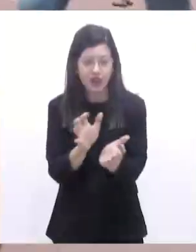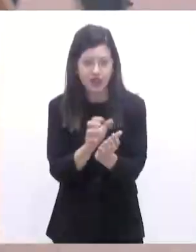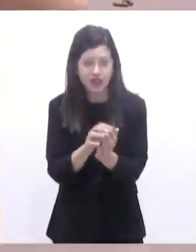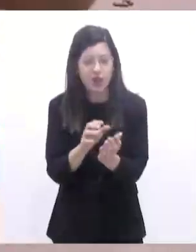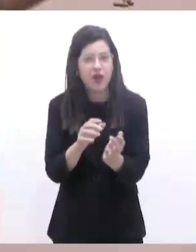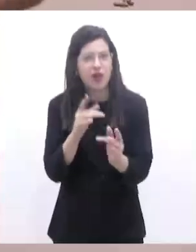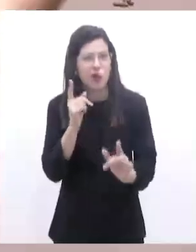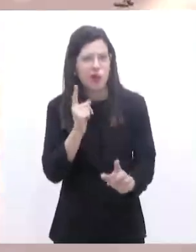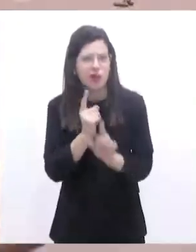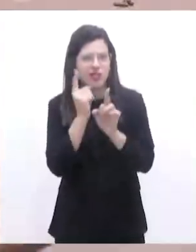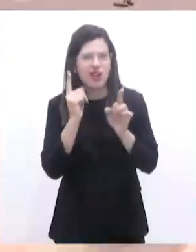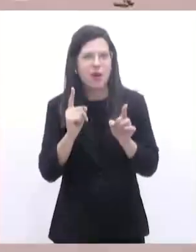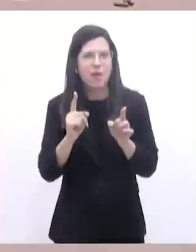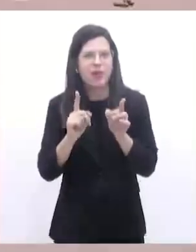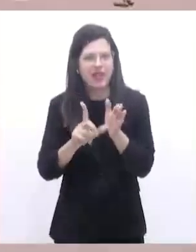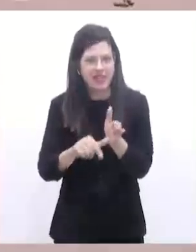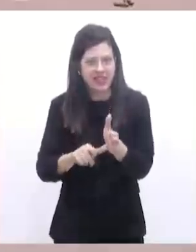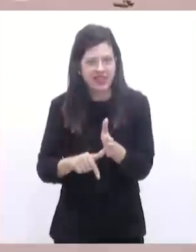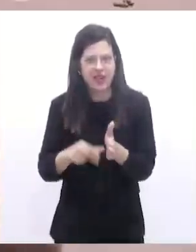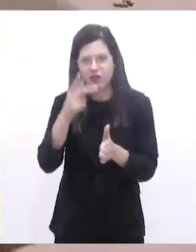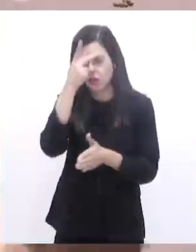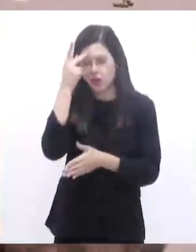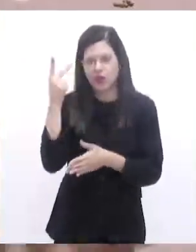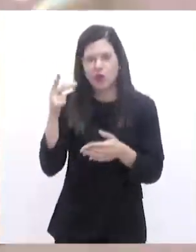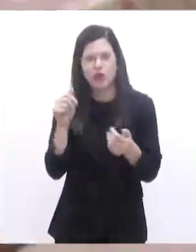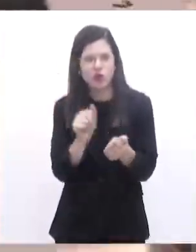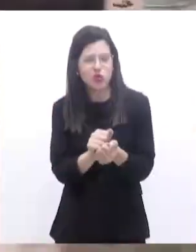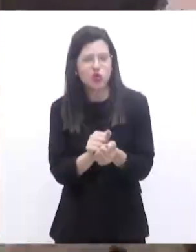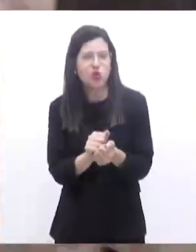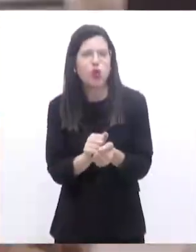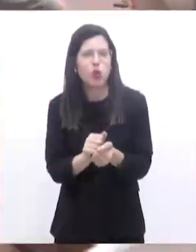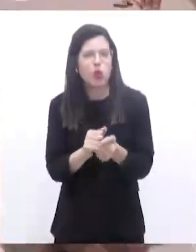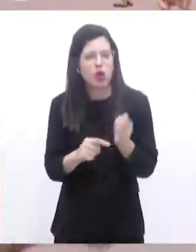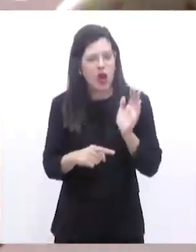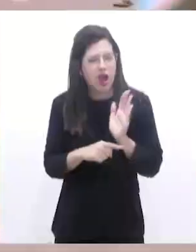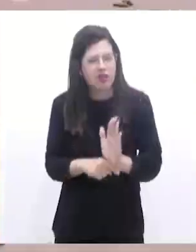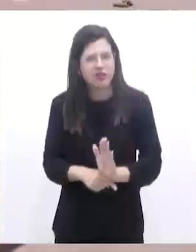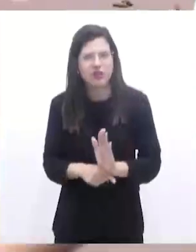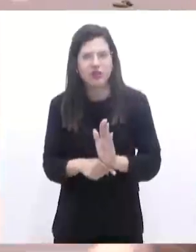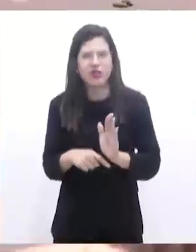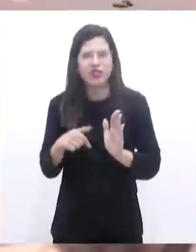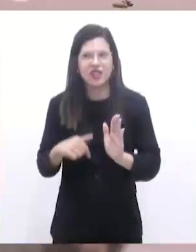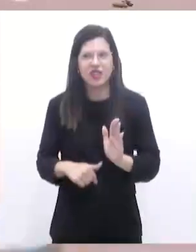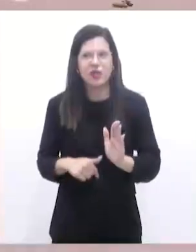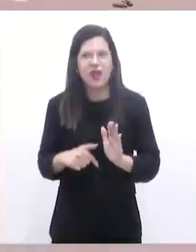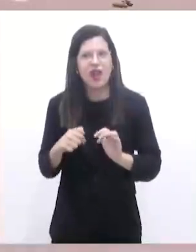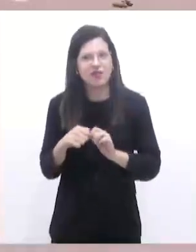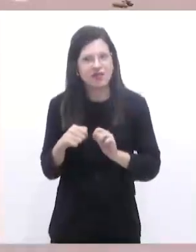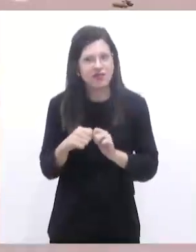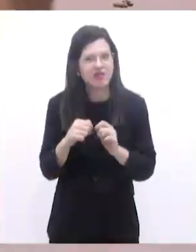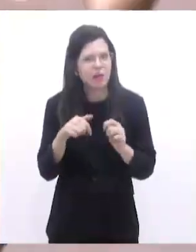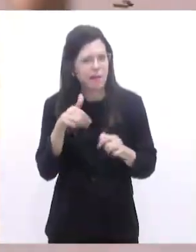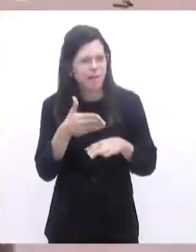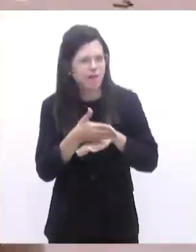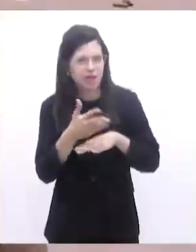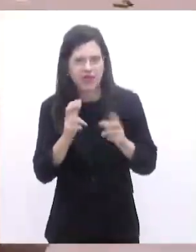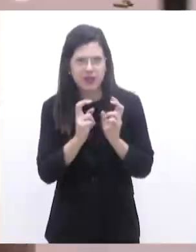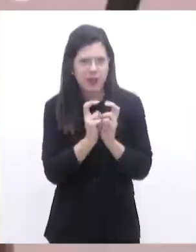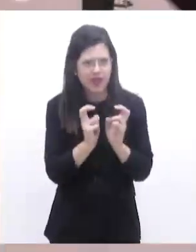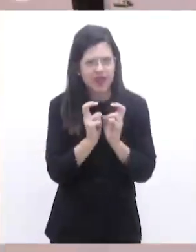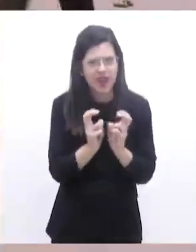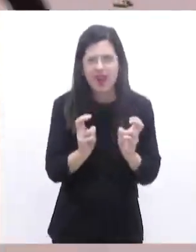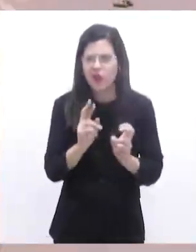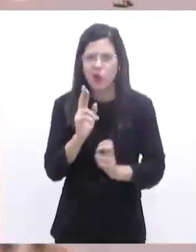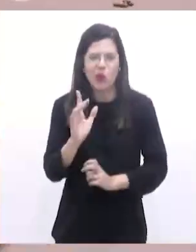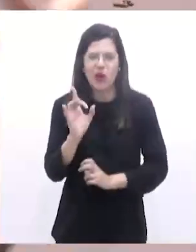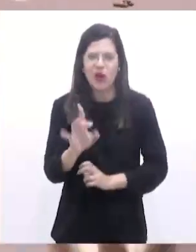Central para o pessoal ir junto, ajudando eles a romper essas barreiras. Assim, gente, peguem o trem, sabe? O trem não é só